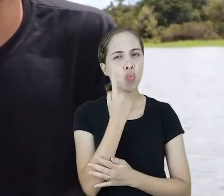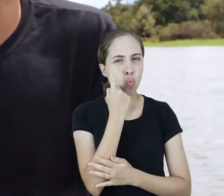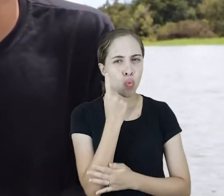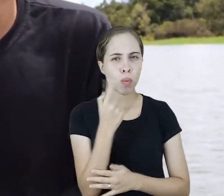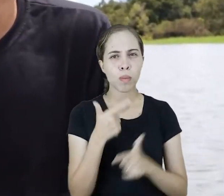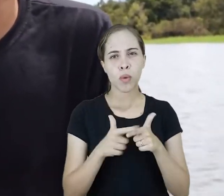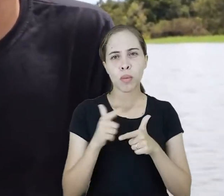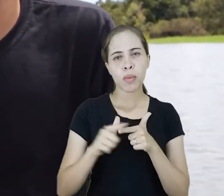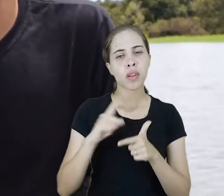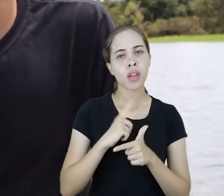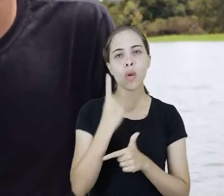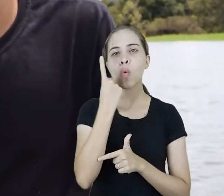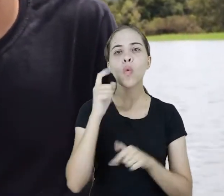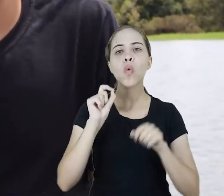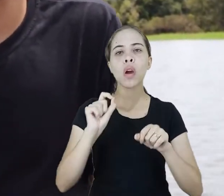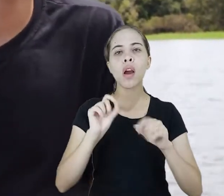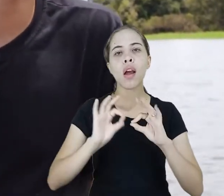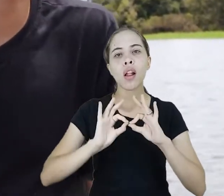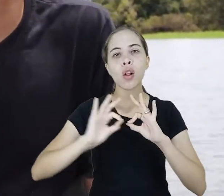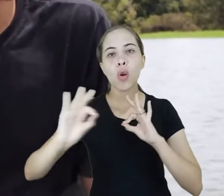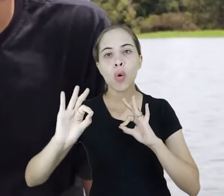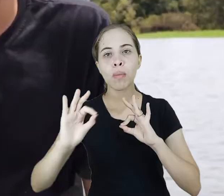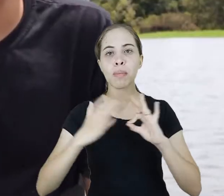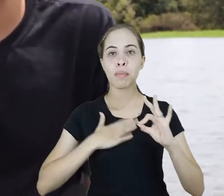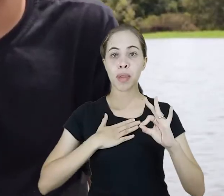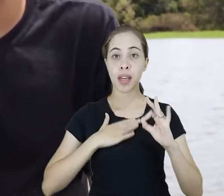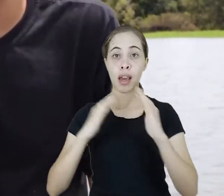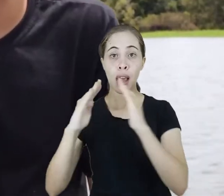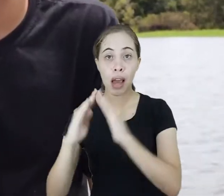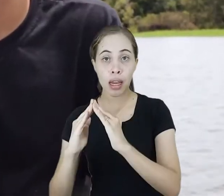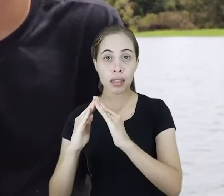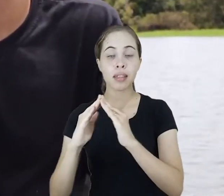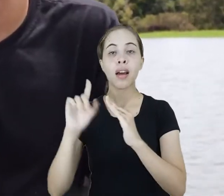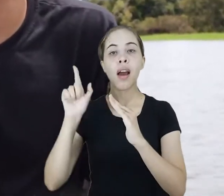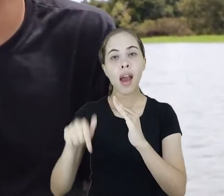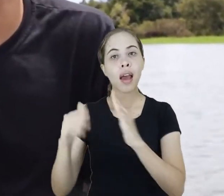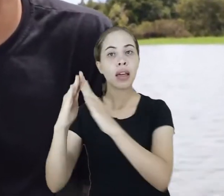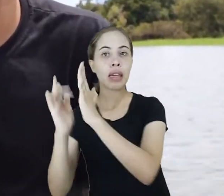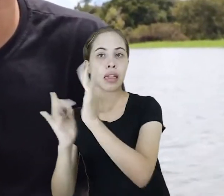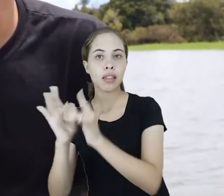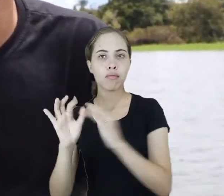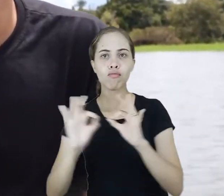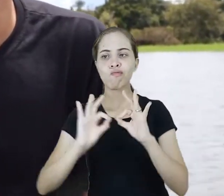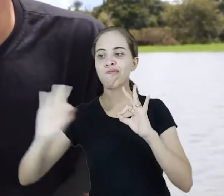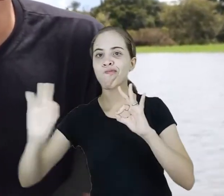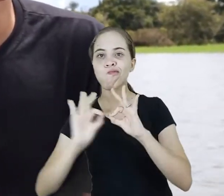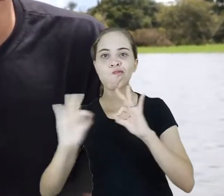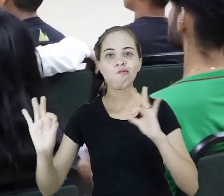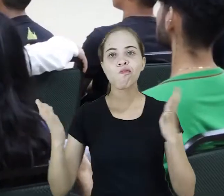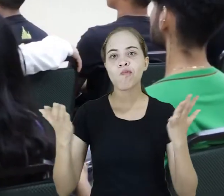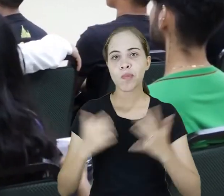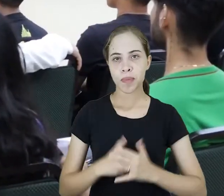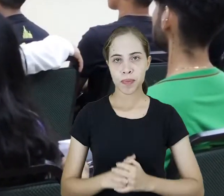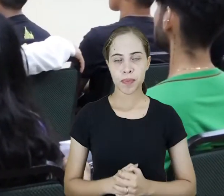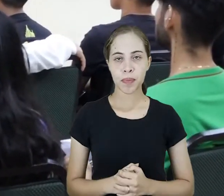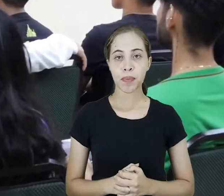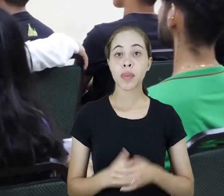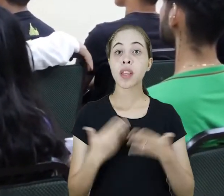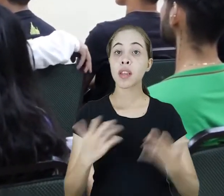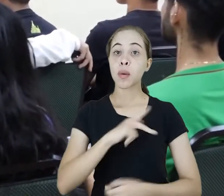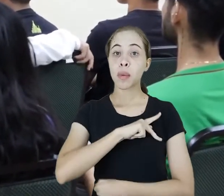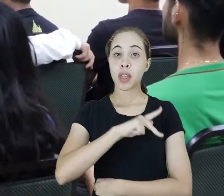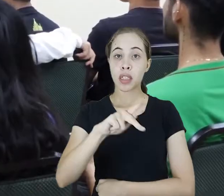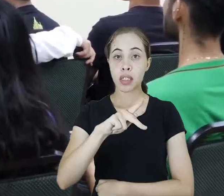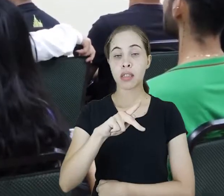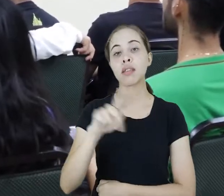que tinha naquele tempo era a distância entre minha casa e a igreja. Então, o presidente